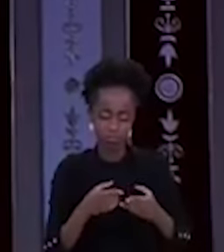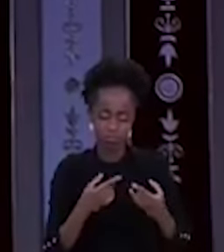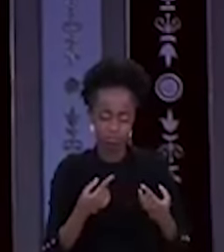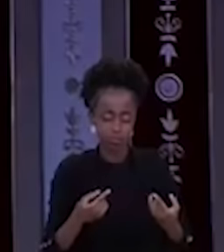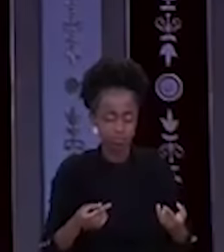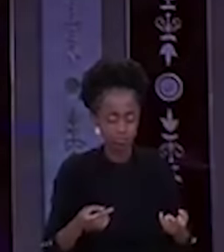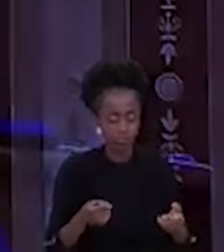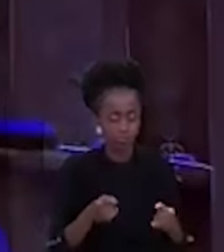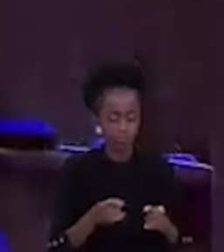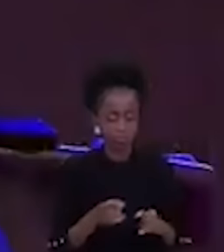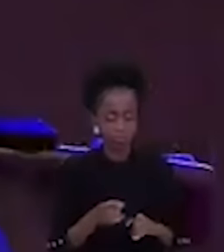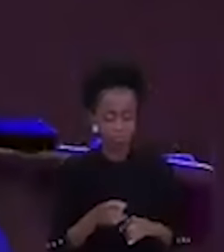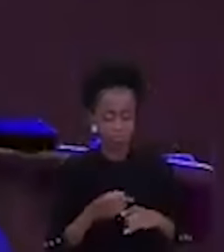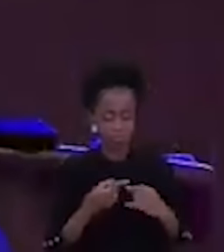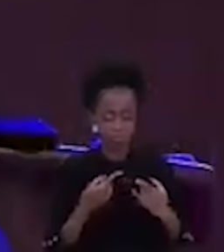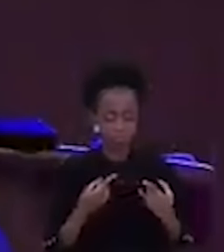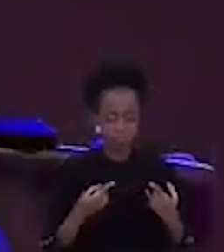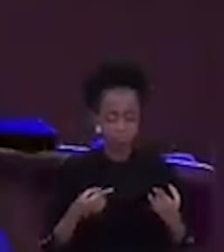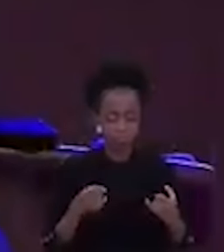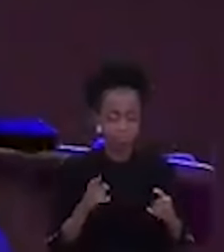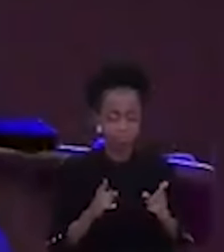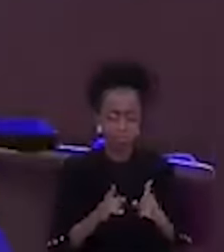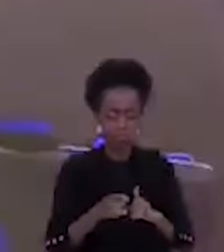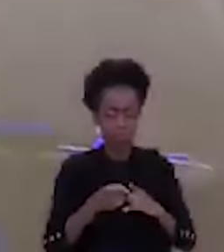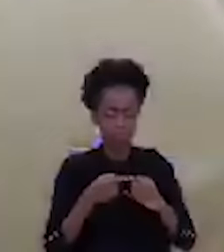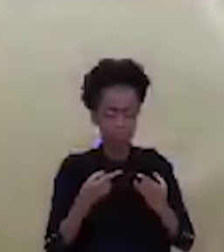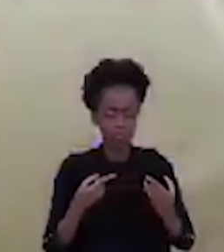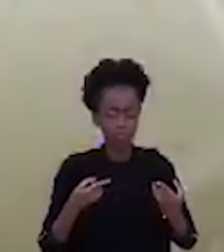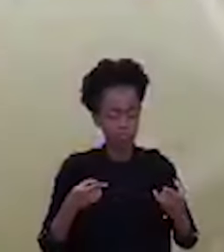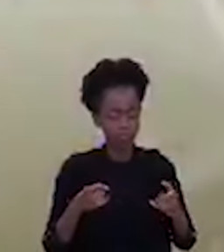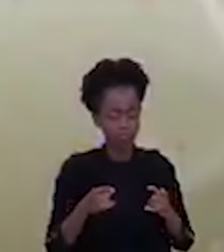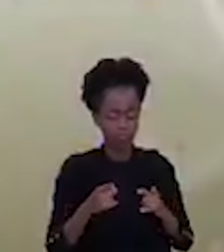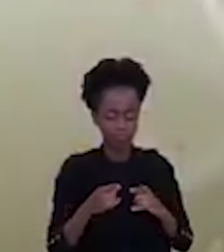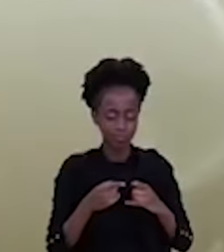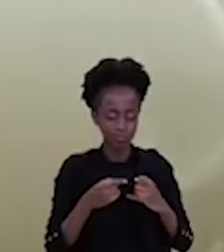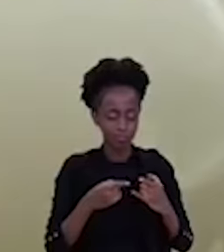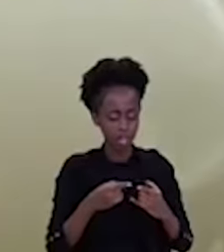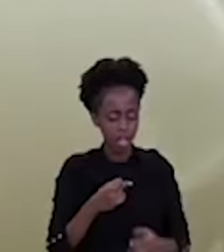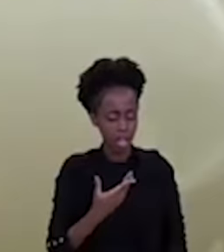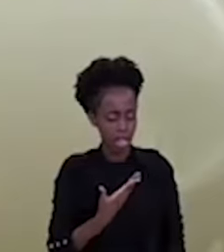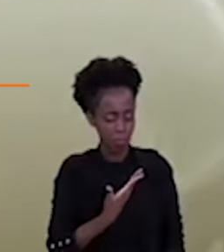da aflição me conduzia. Amigos eu perdi,